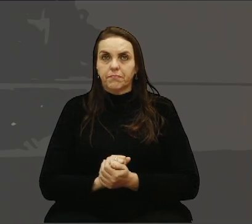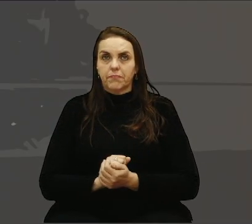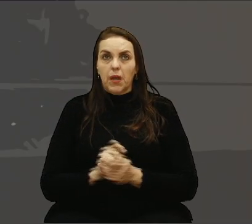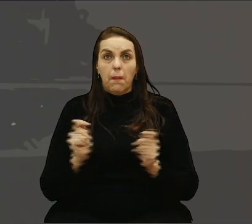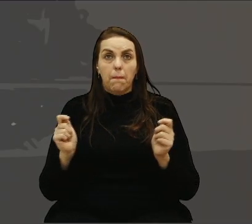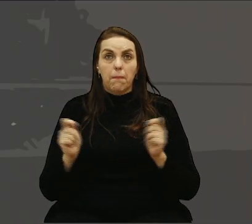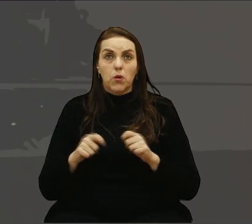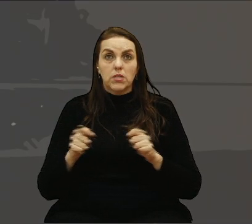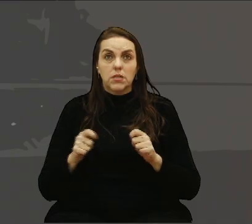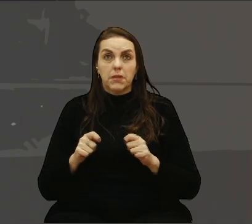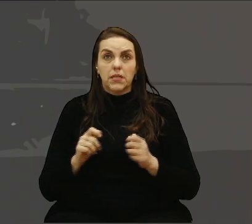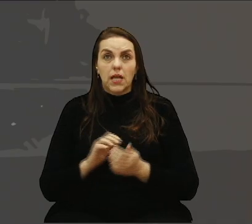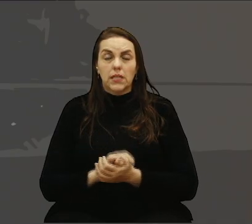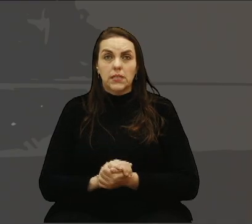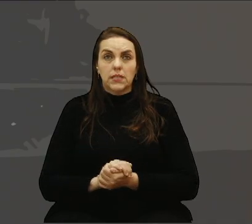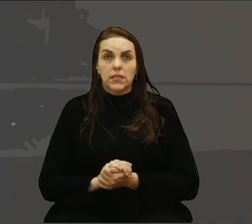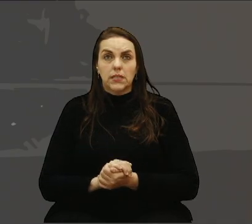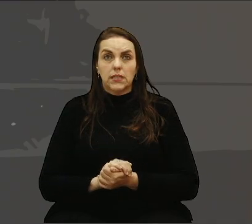possíveis